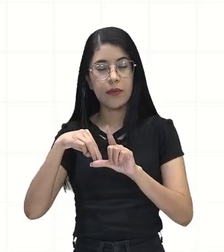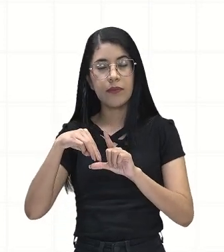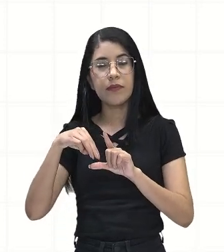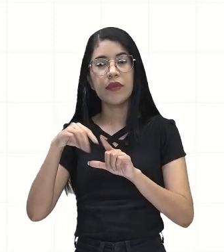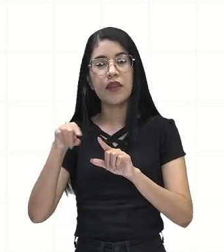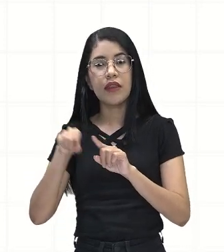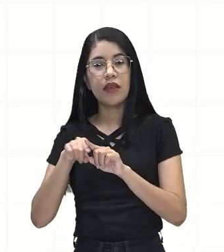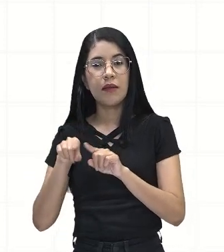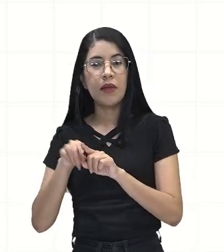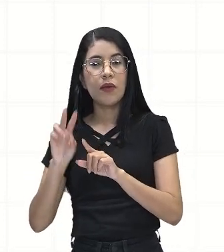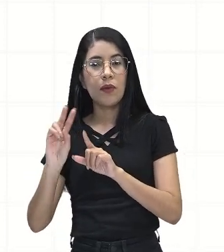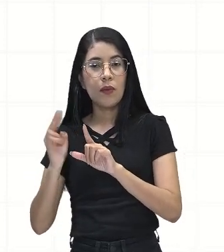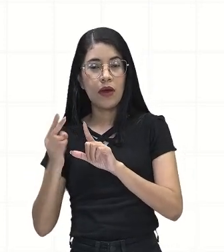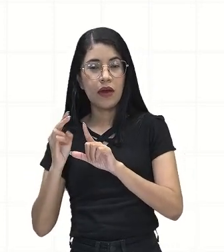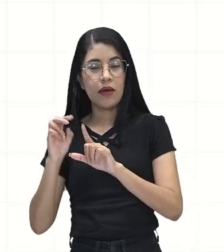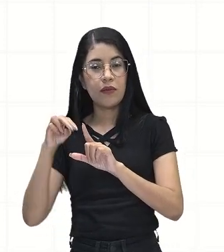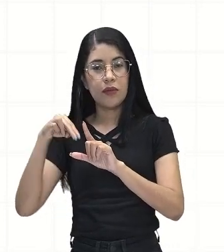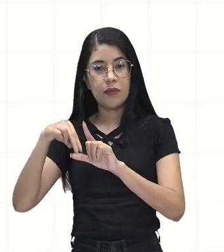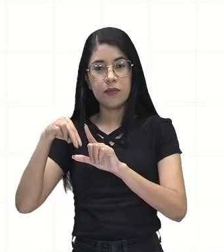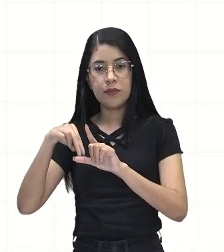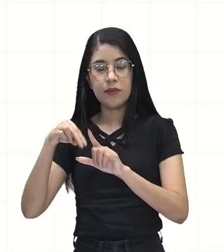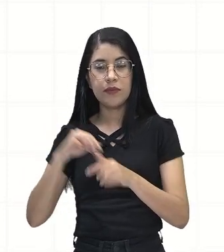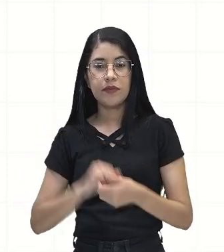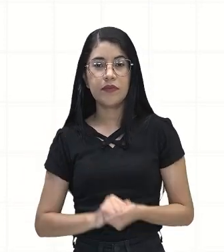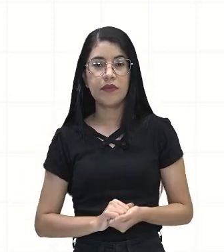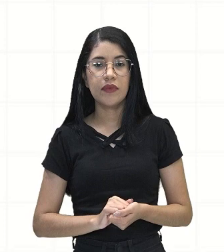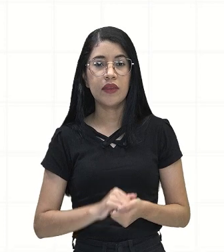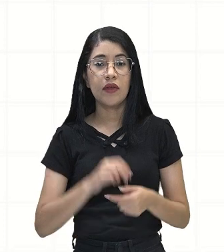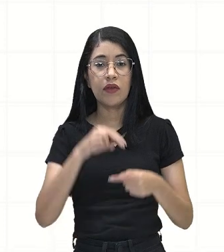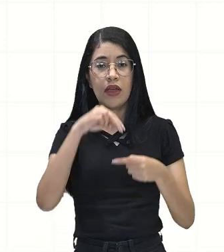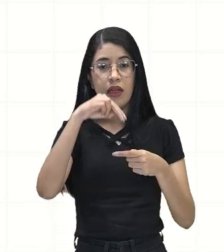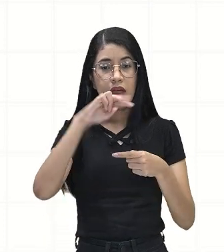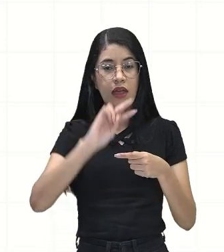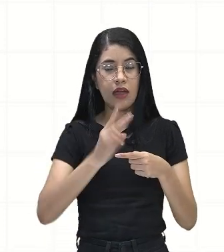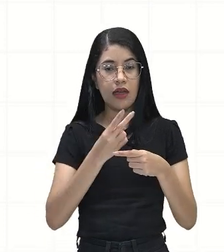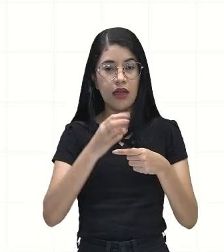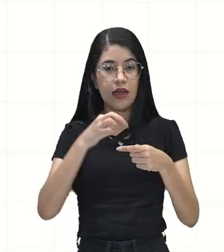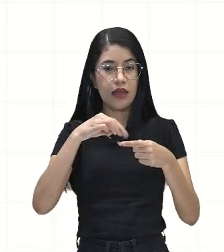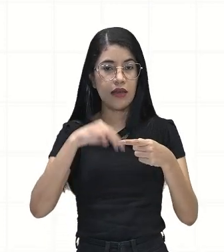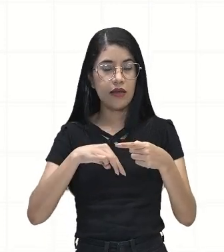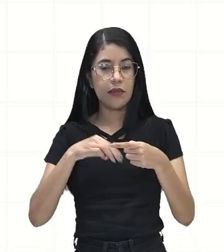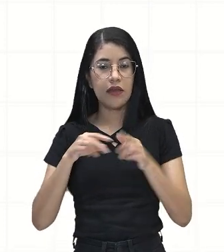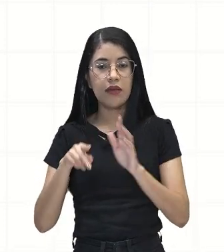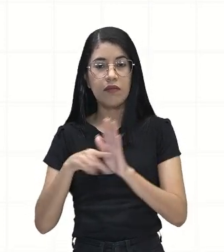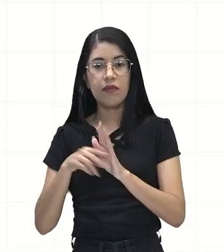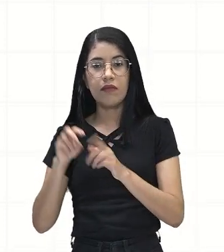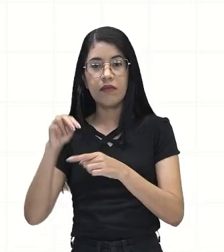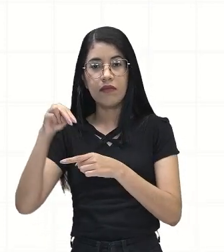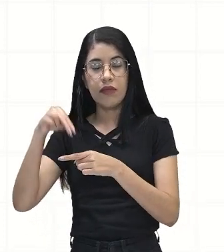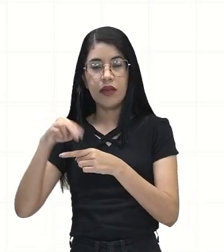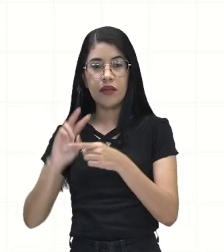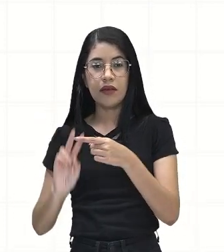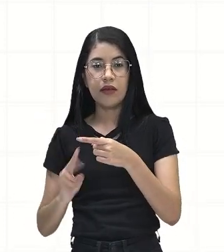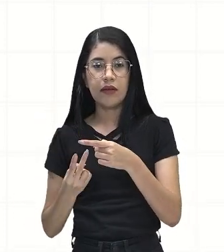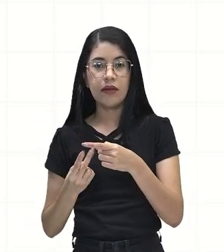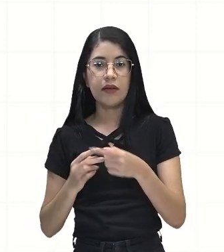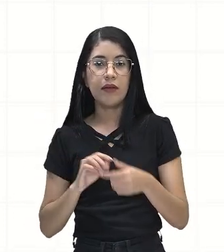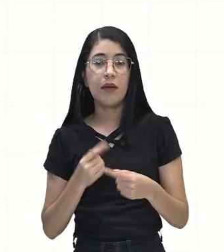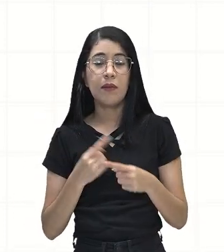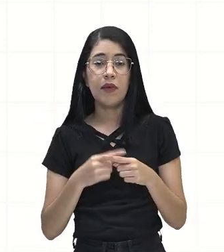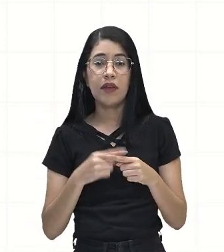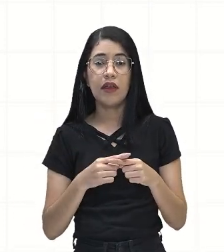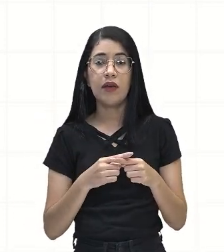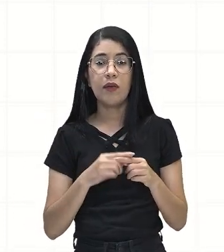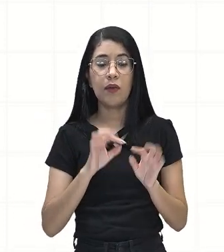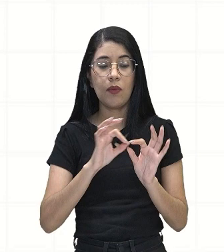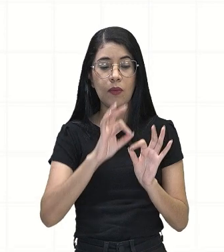vai estar para H. Beleza? Então, porque esse N aqui, ó, ele vai, por semelhança, ele é proporcional a